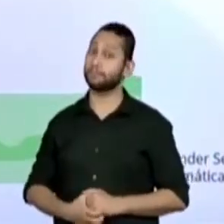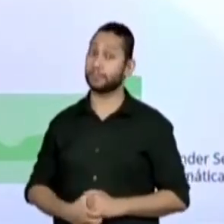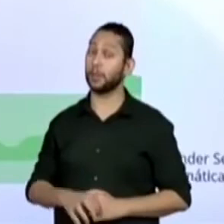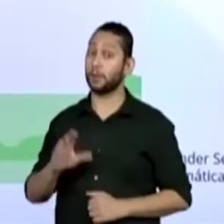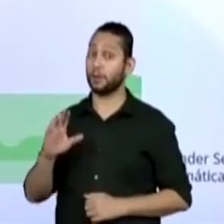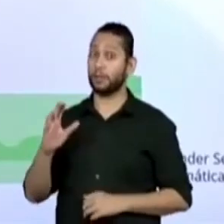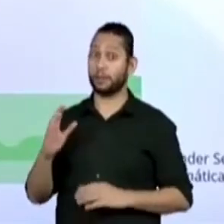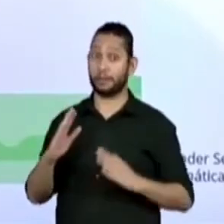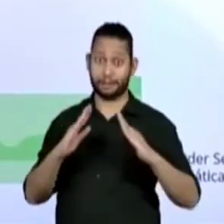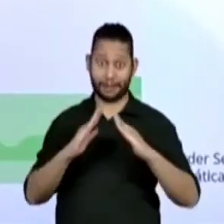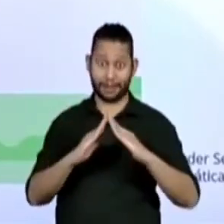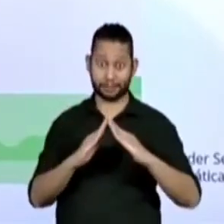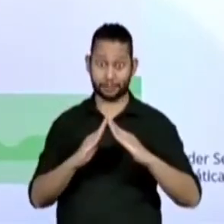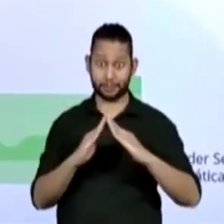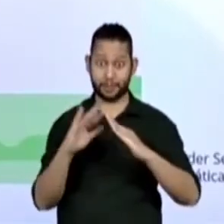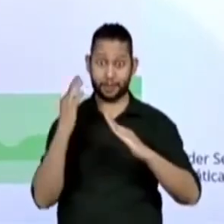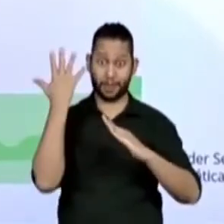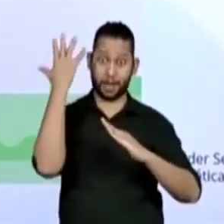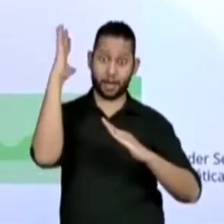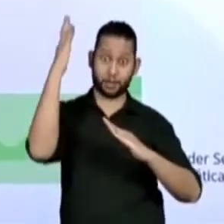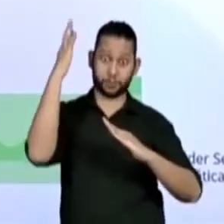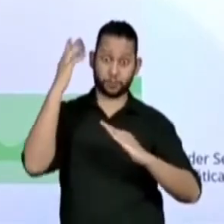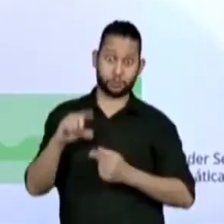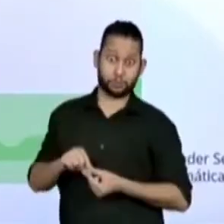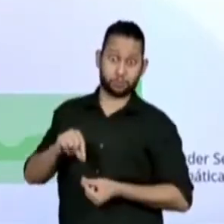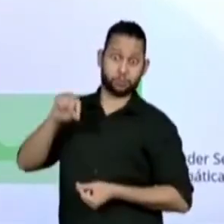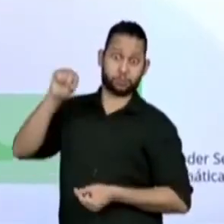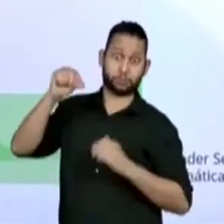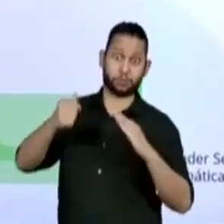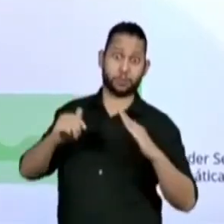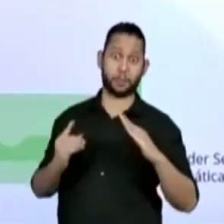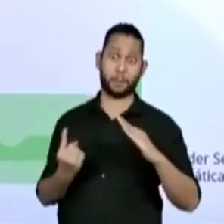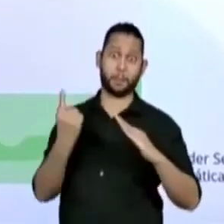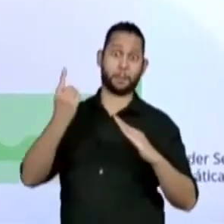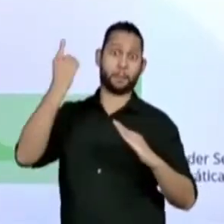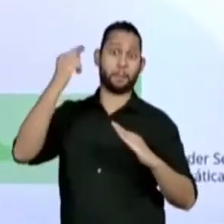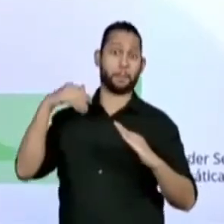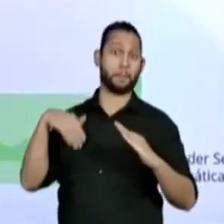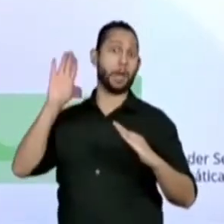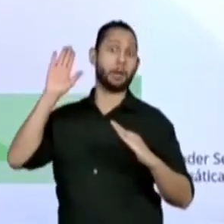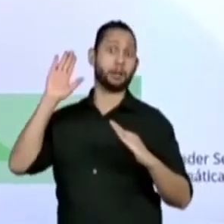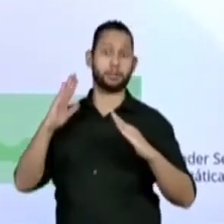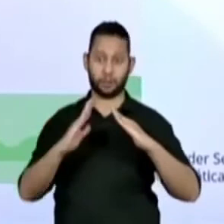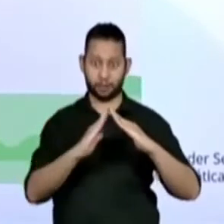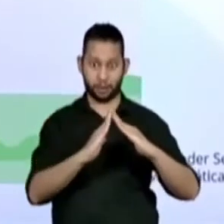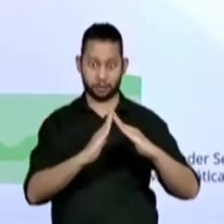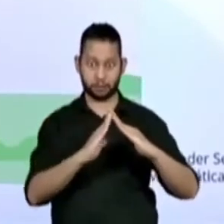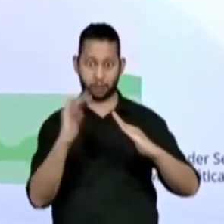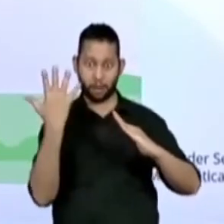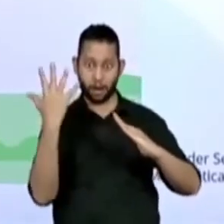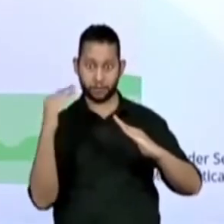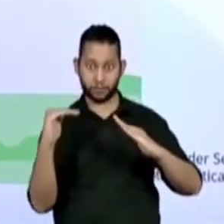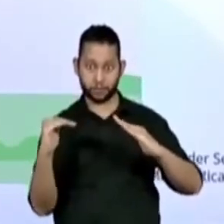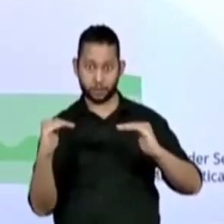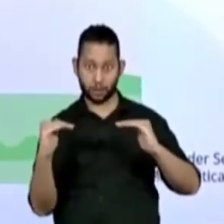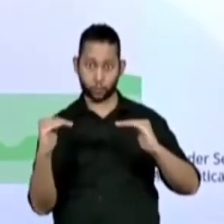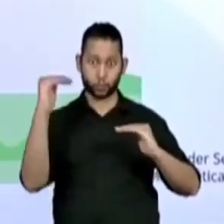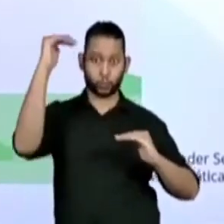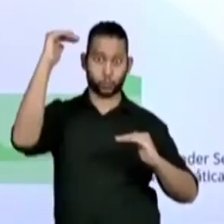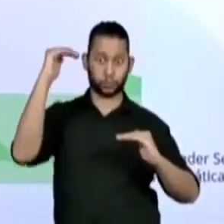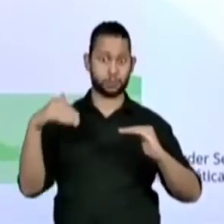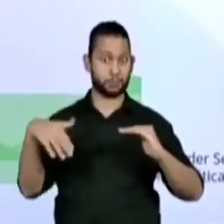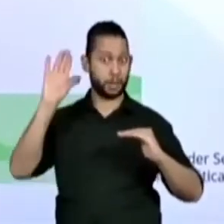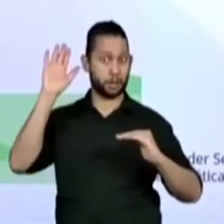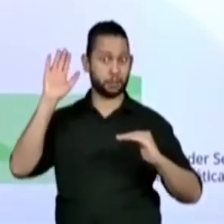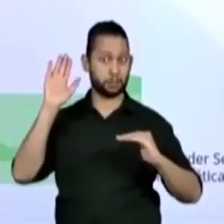casa. Sim. Bastante, no caso. Se a porta tem média de 2 metros, a casa é de 4, quanto será que tem as árvores, hein,